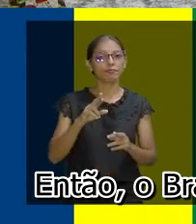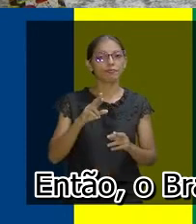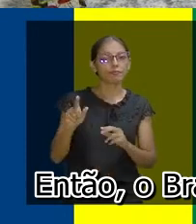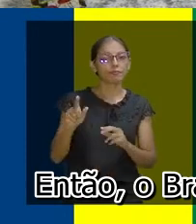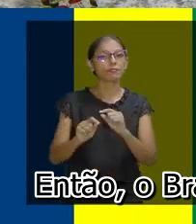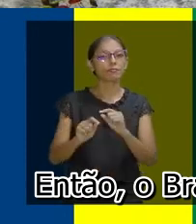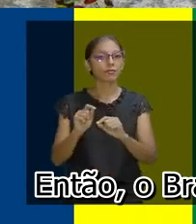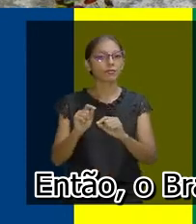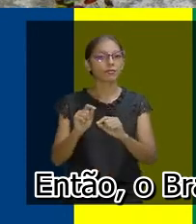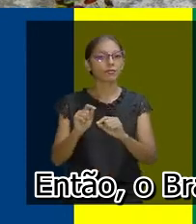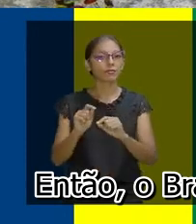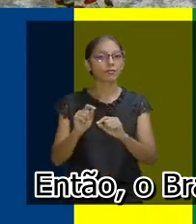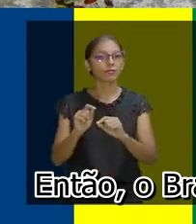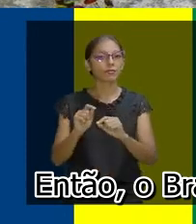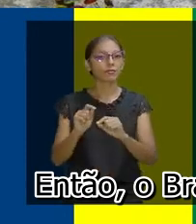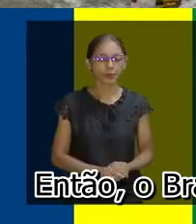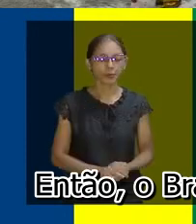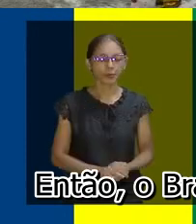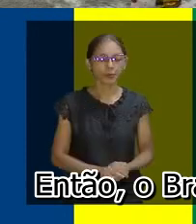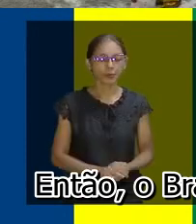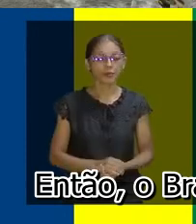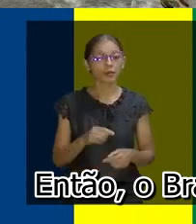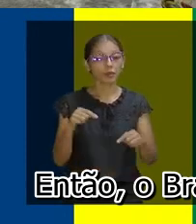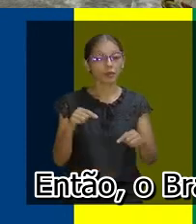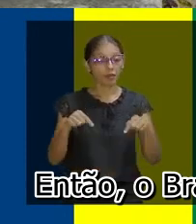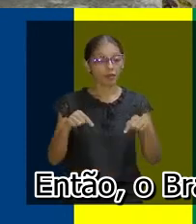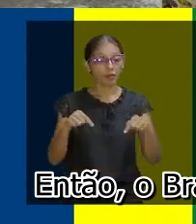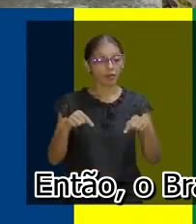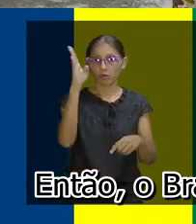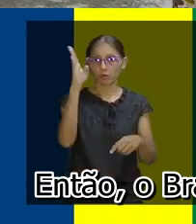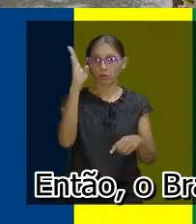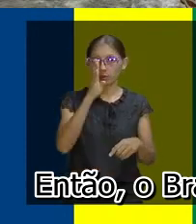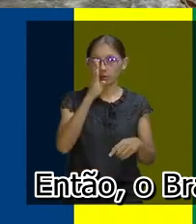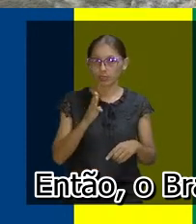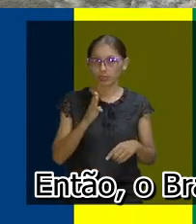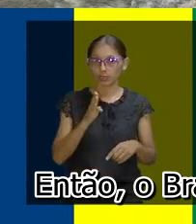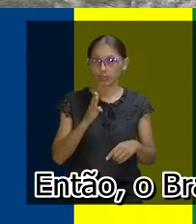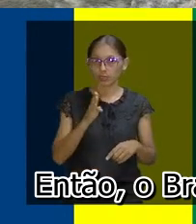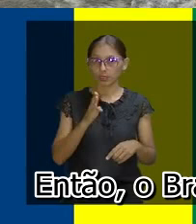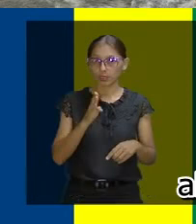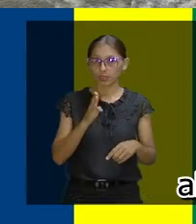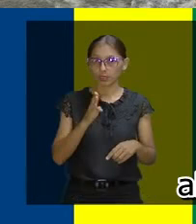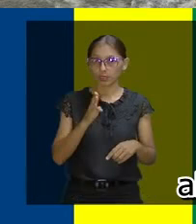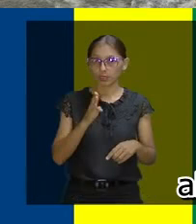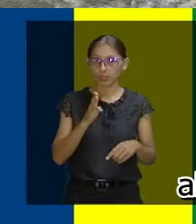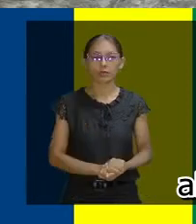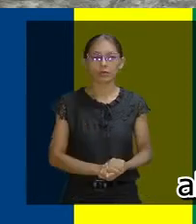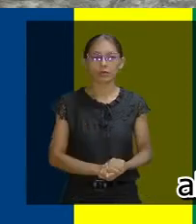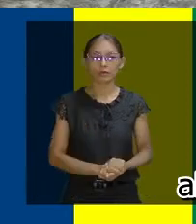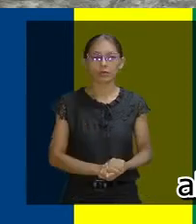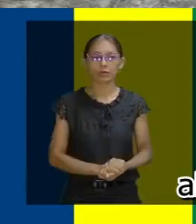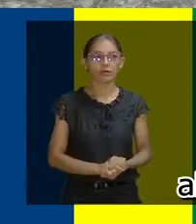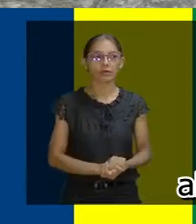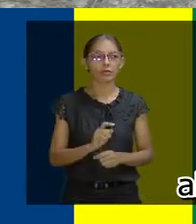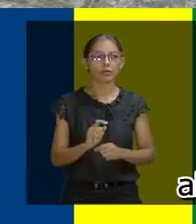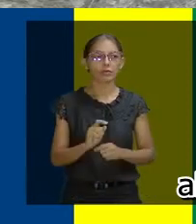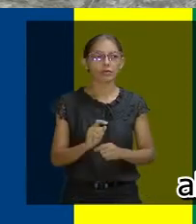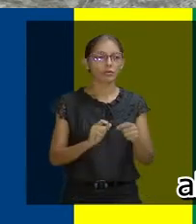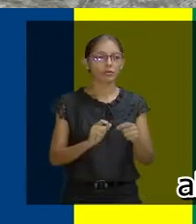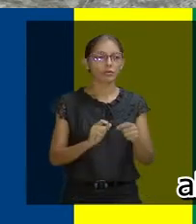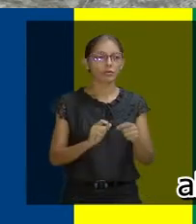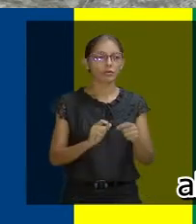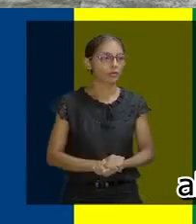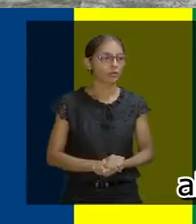Então, o Brasil, ultimamente, acompanhando algumas coisas, por exemplo, o Supremo Tribunal